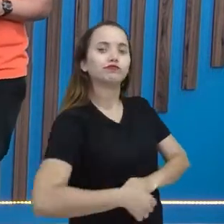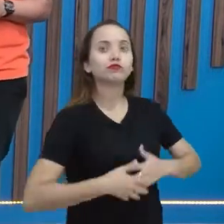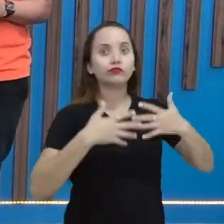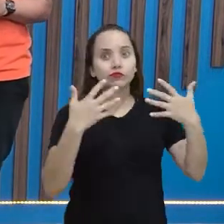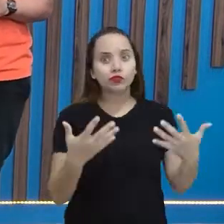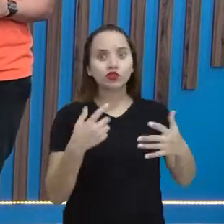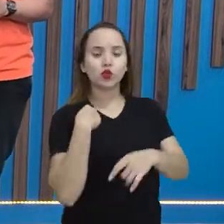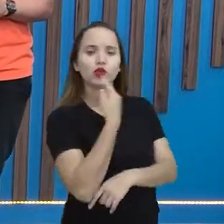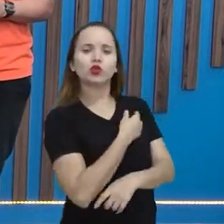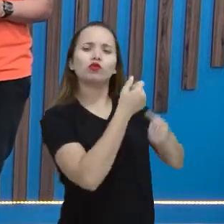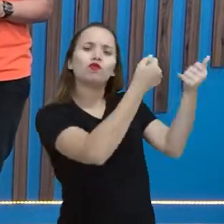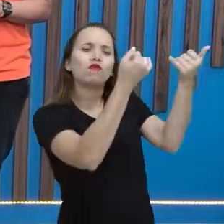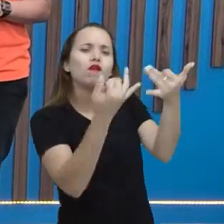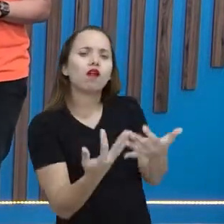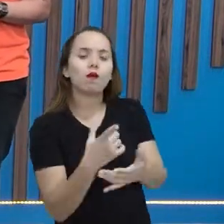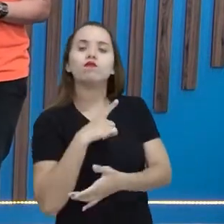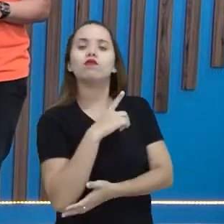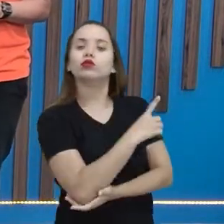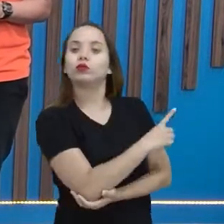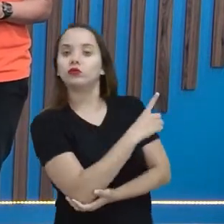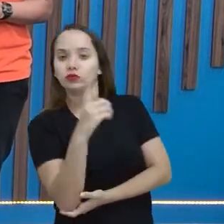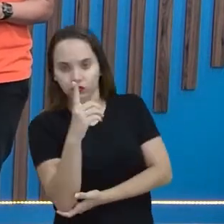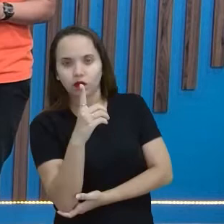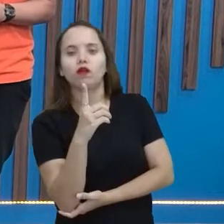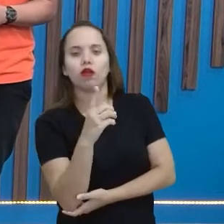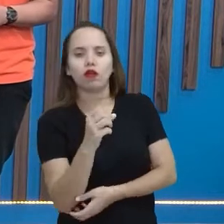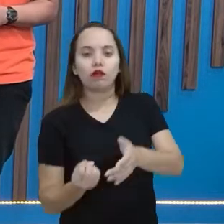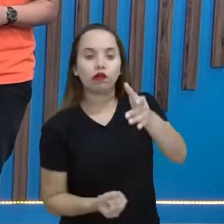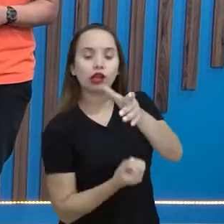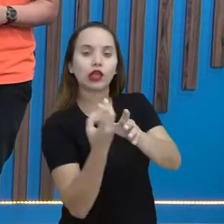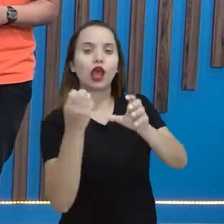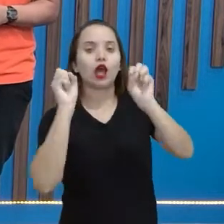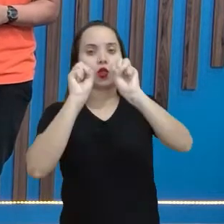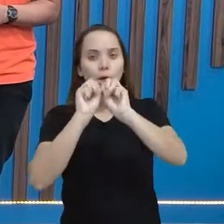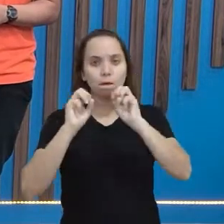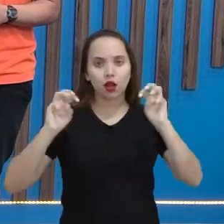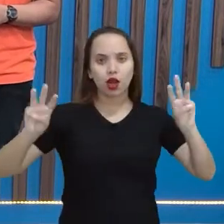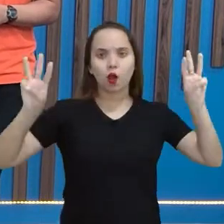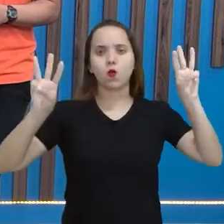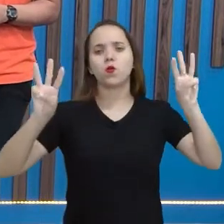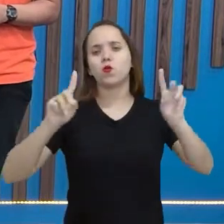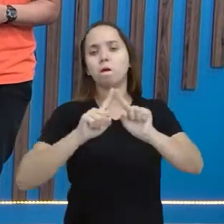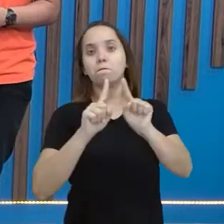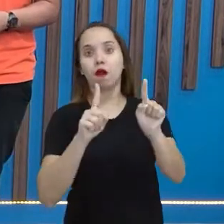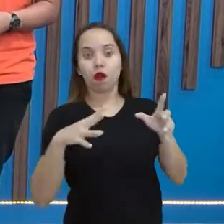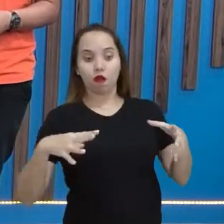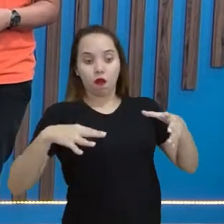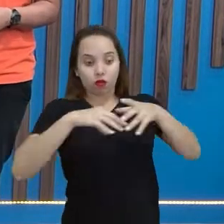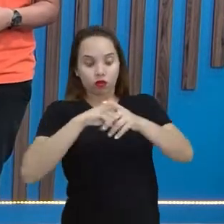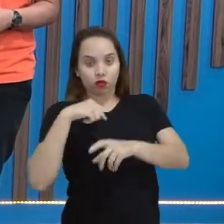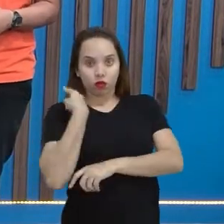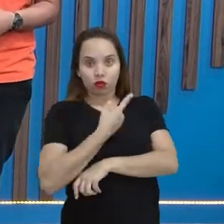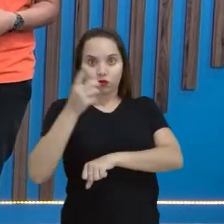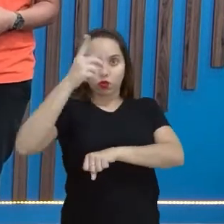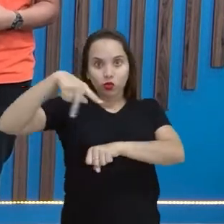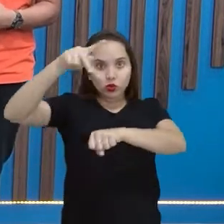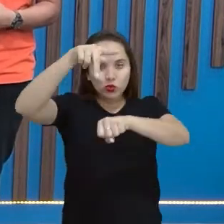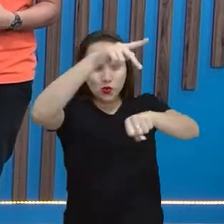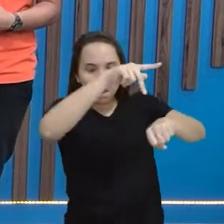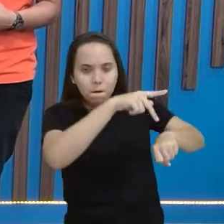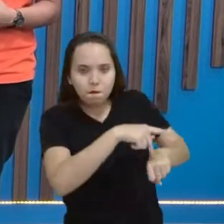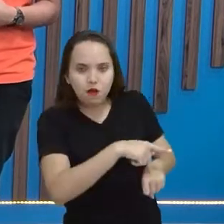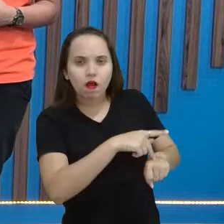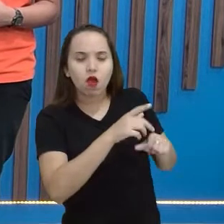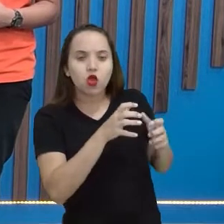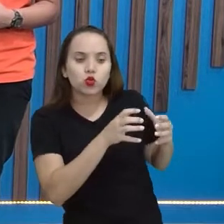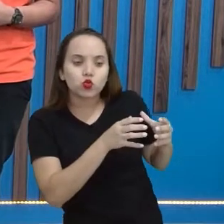dia, pela Organização das Nações Unidas, mas dentro daqui do nosso país, nosso